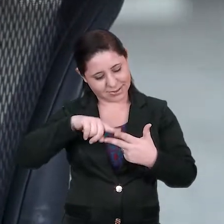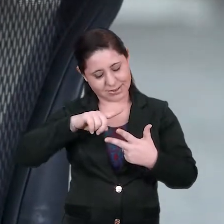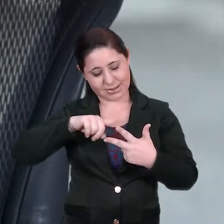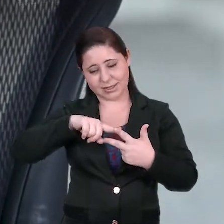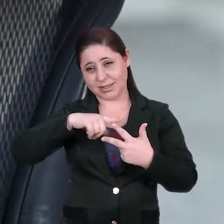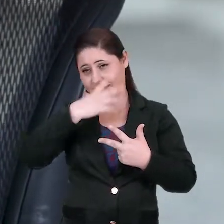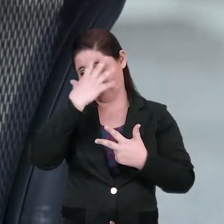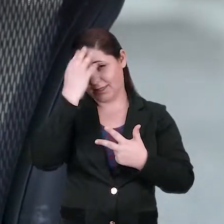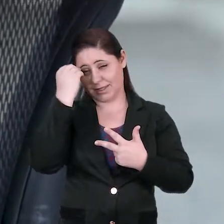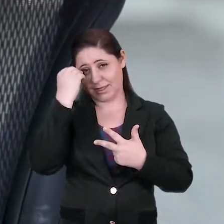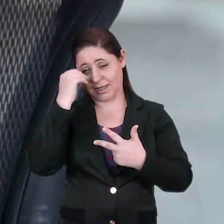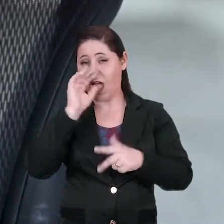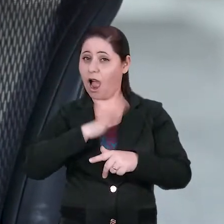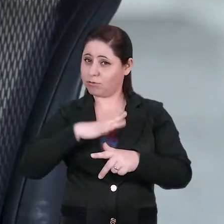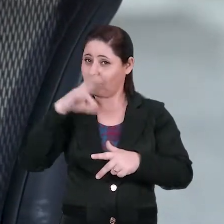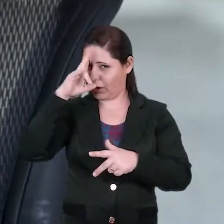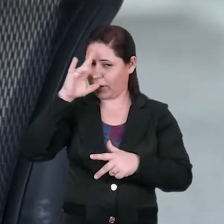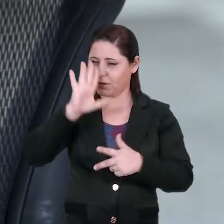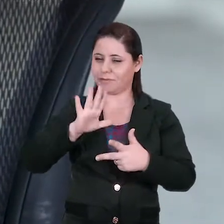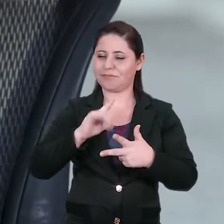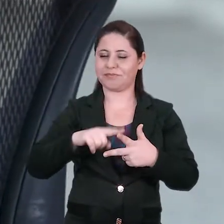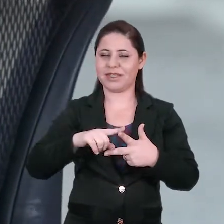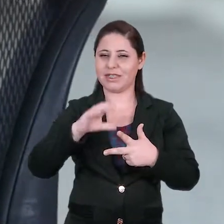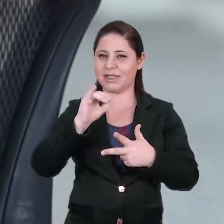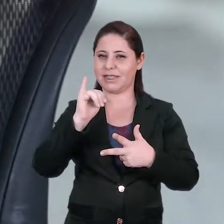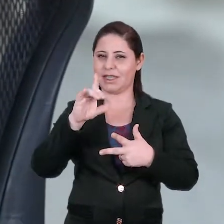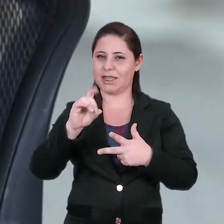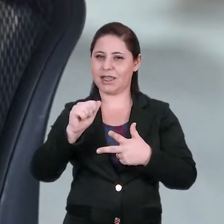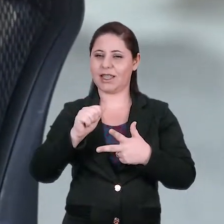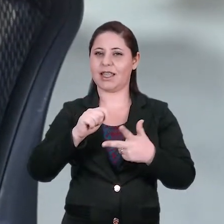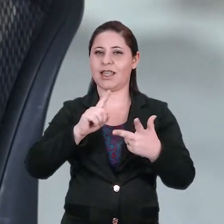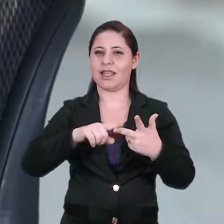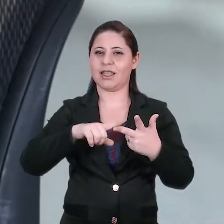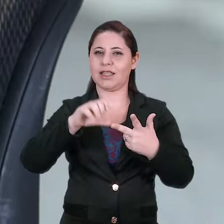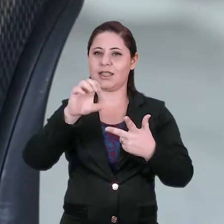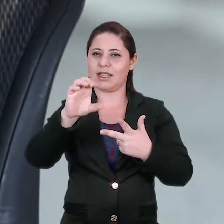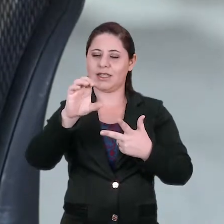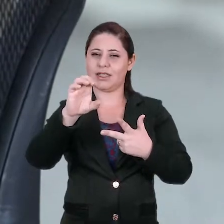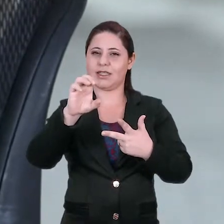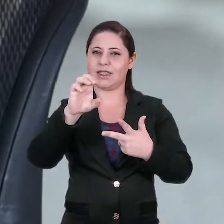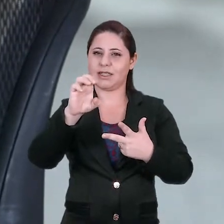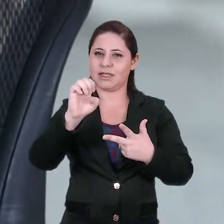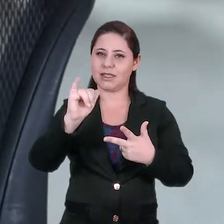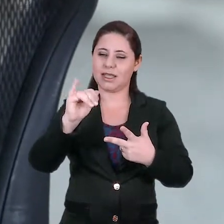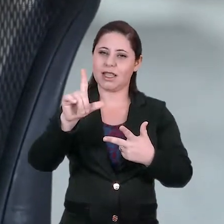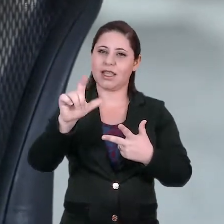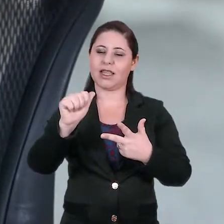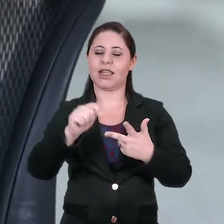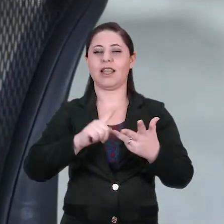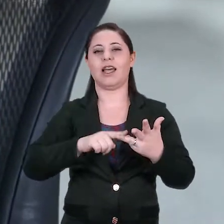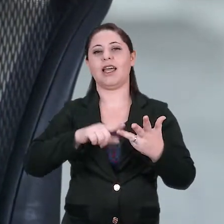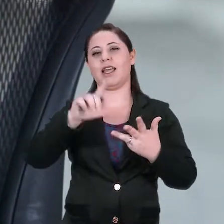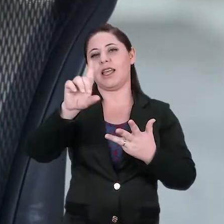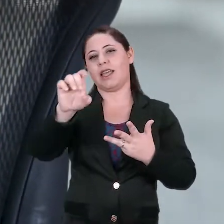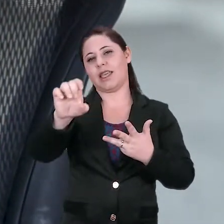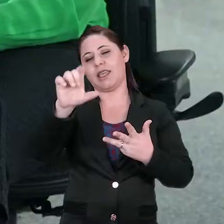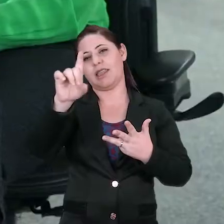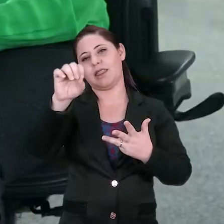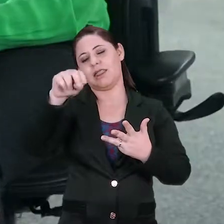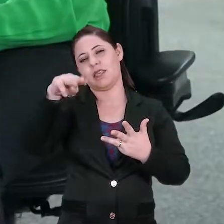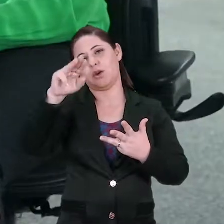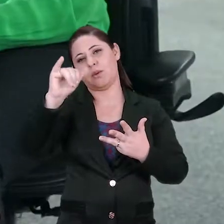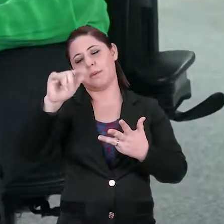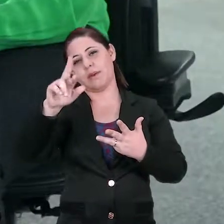esqueci o sobrenome agora da Aparecida, vou lembrar já, Cida. A Ceila Puia, Edelmira